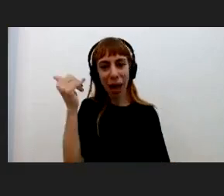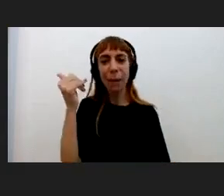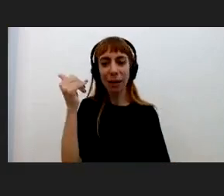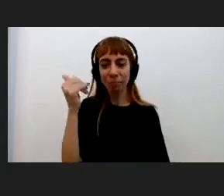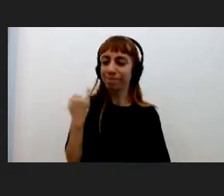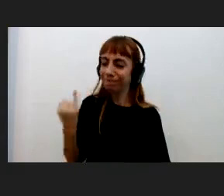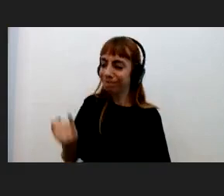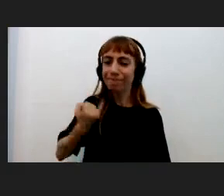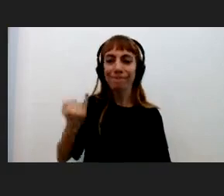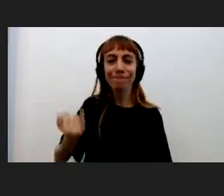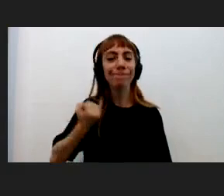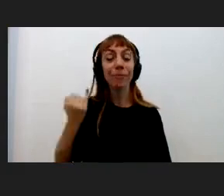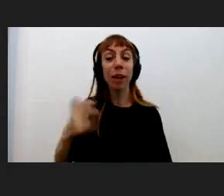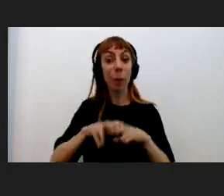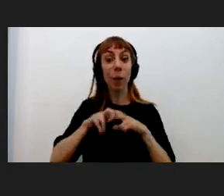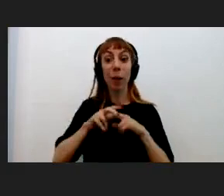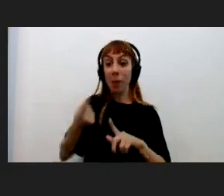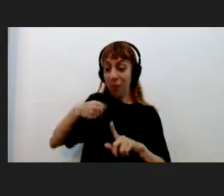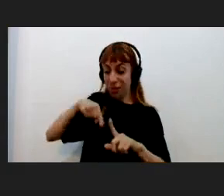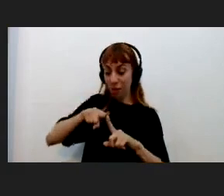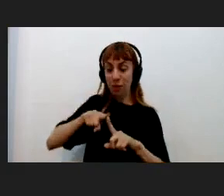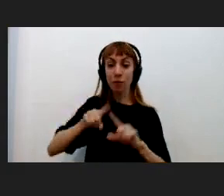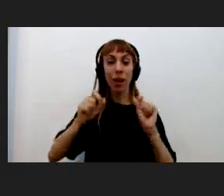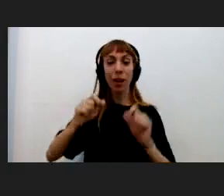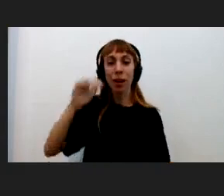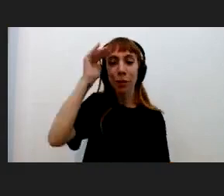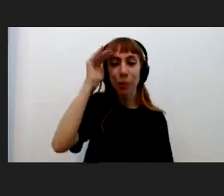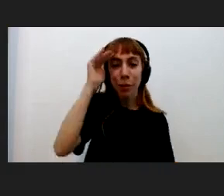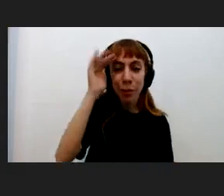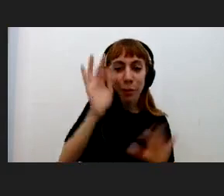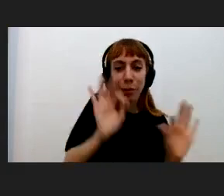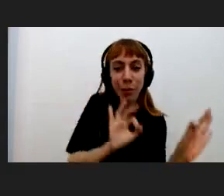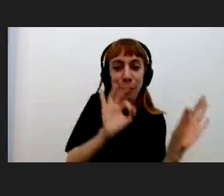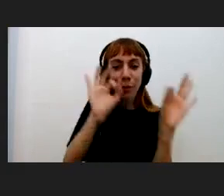daquela escuta, daquele acolhimento, prevaleça, né?